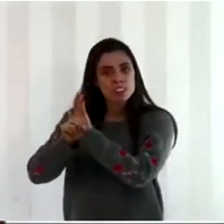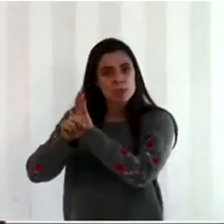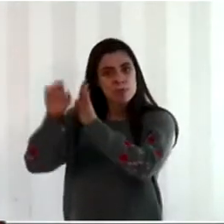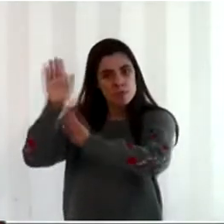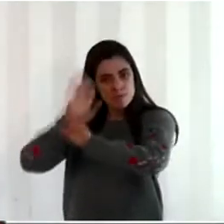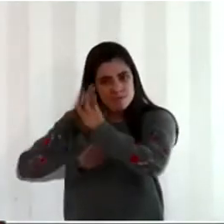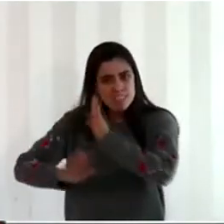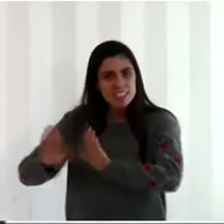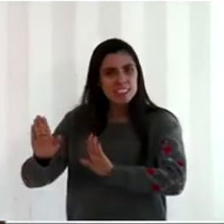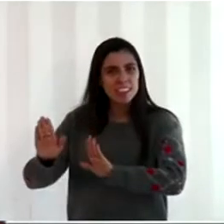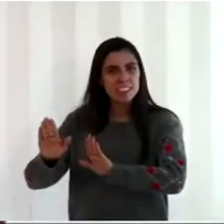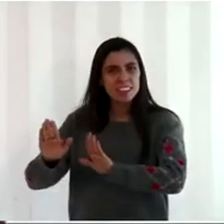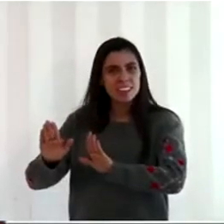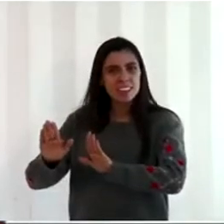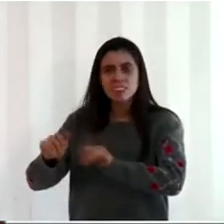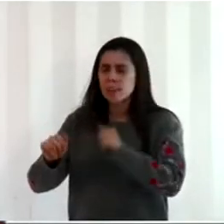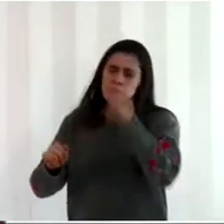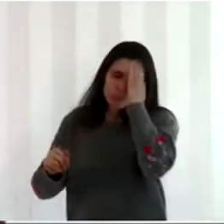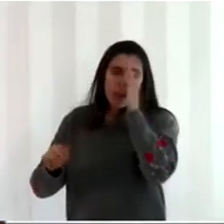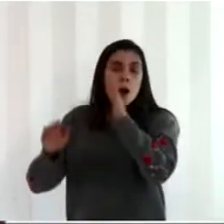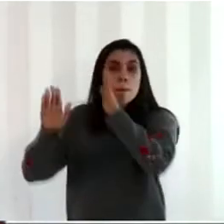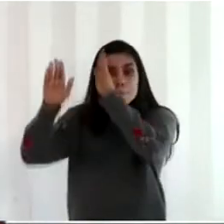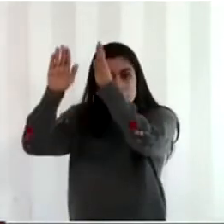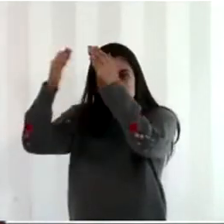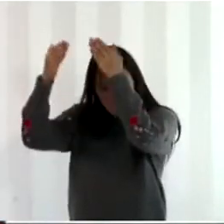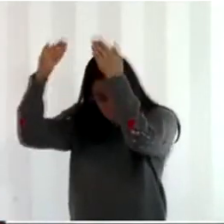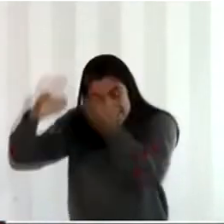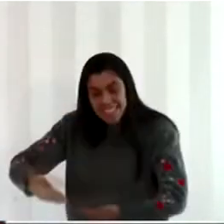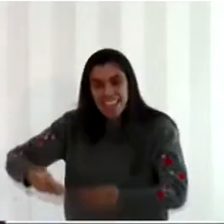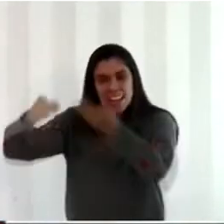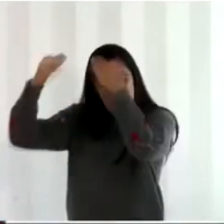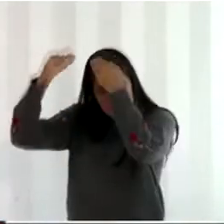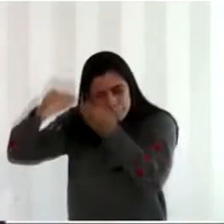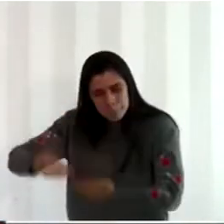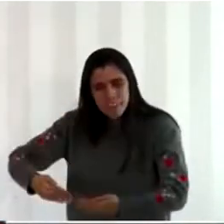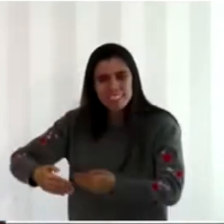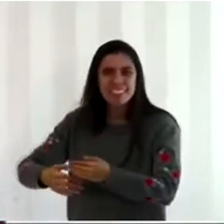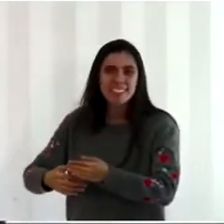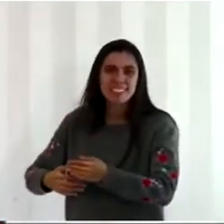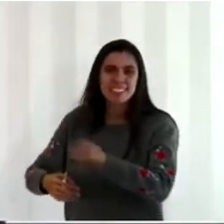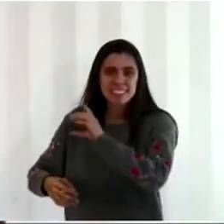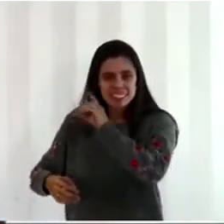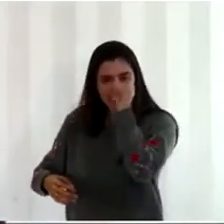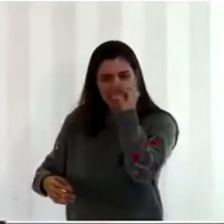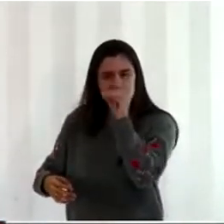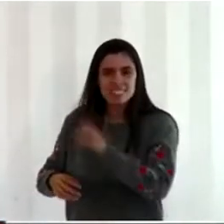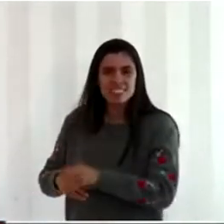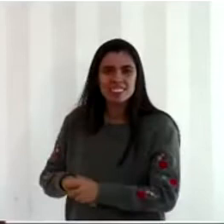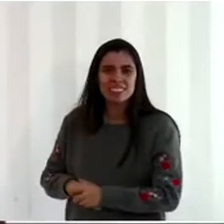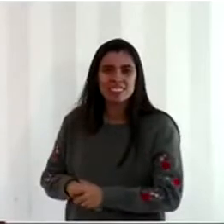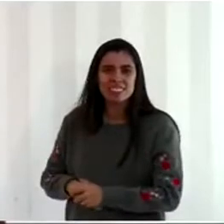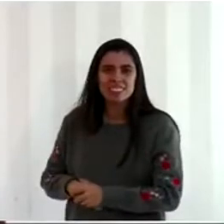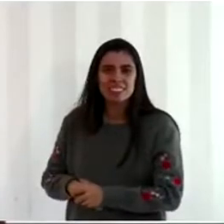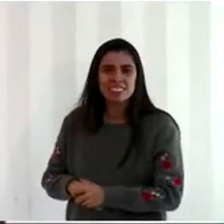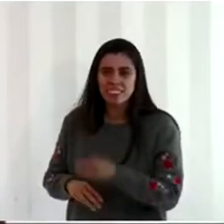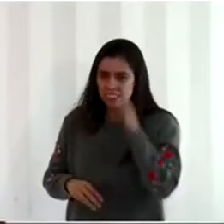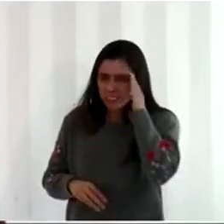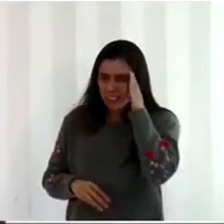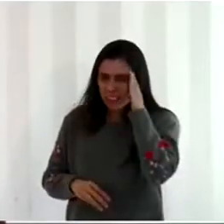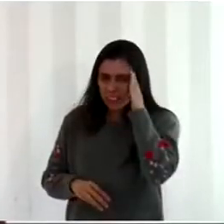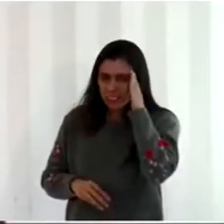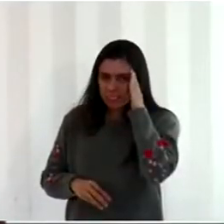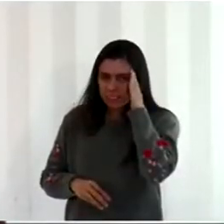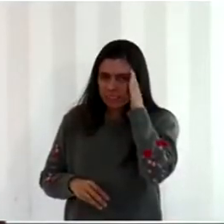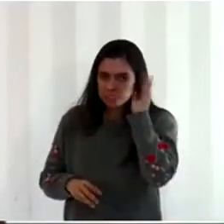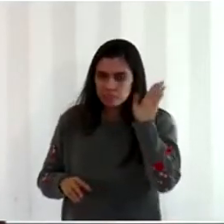e tudo se cumpre em Cristo Jesus. E eu sempre fico pensando nisso, porque quando eles reergueram o templo, tinham os átrios,